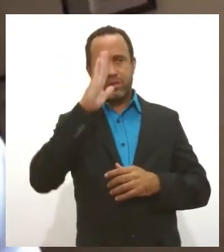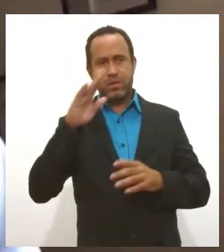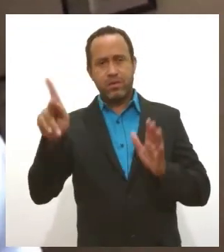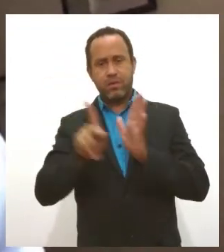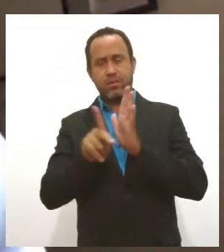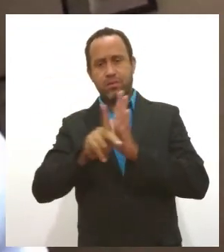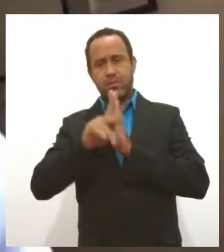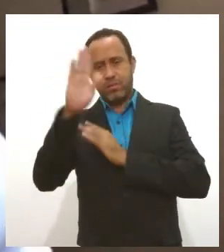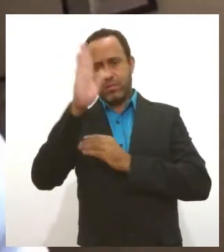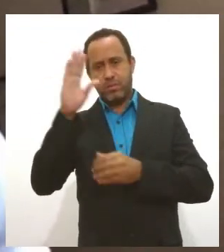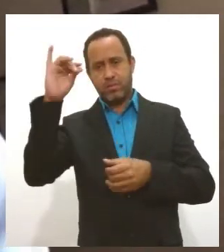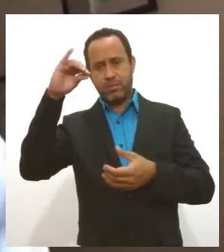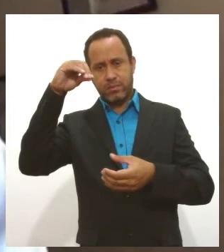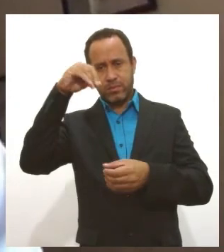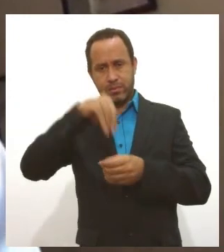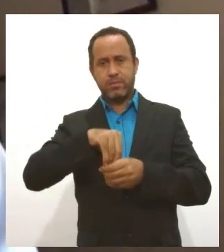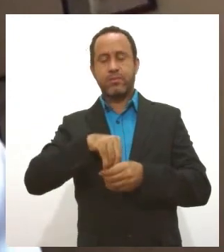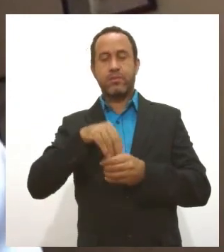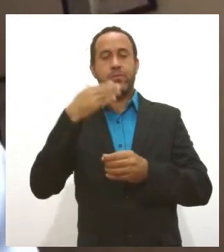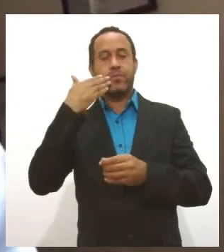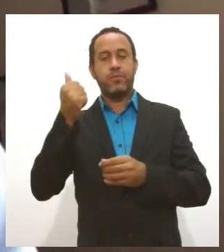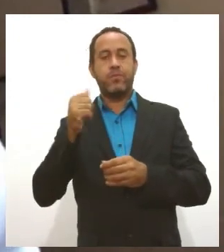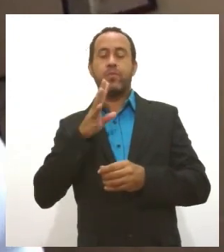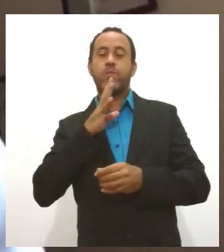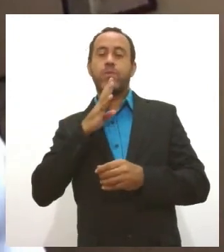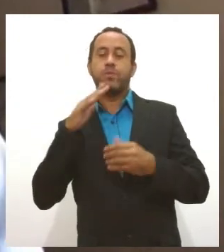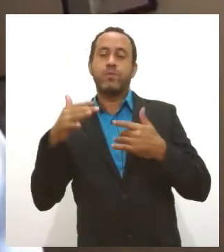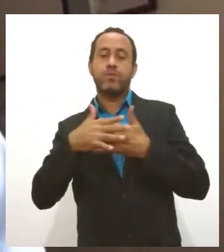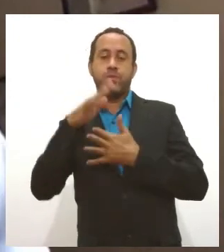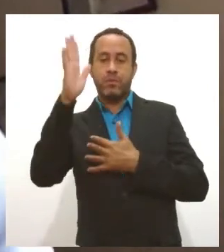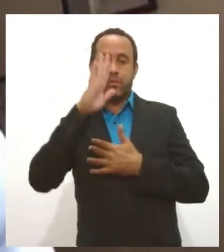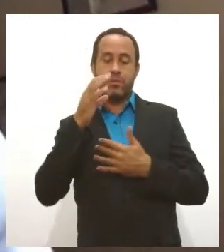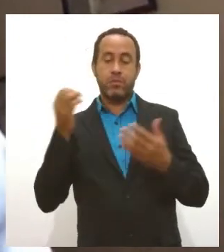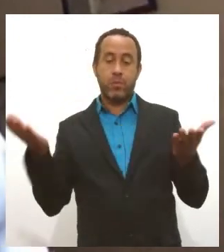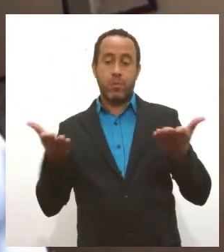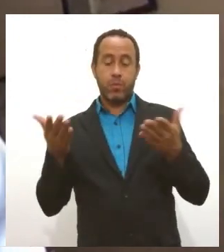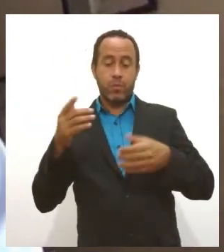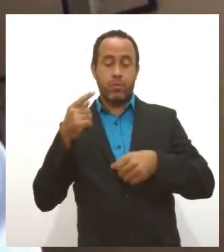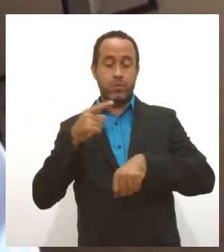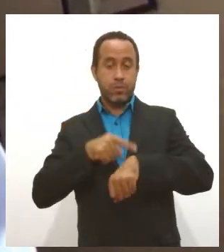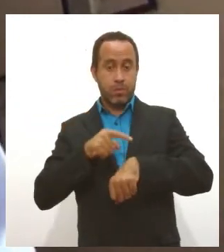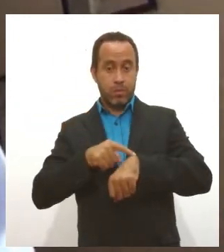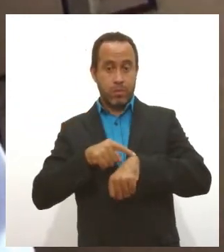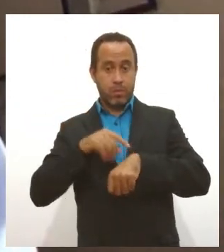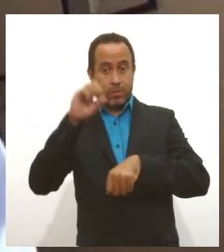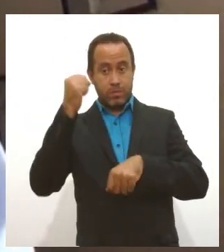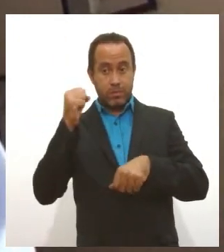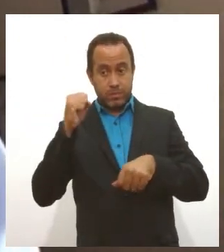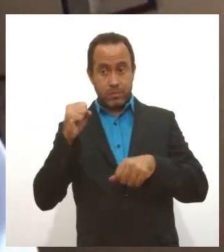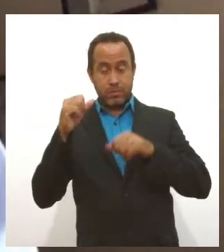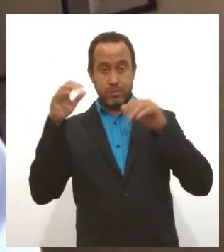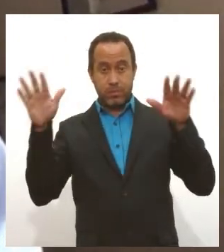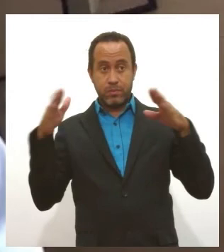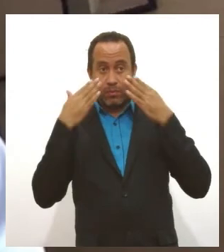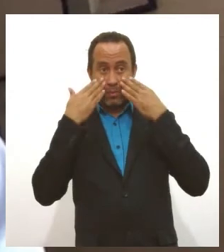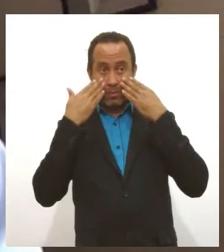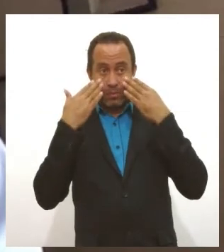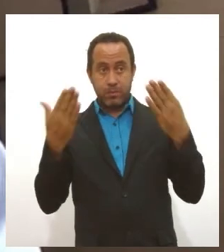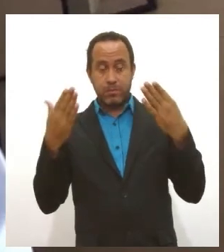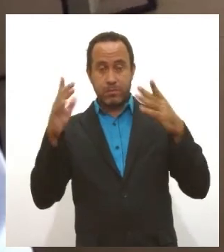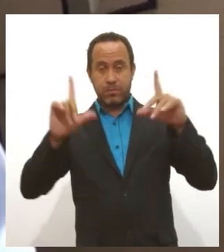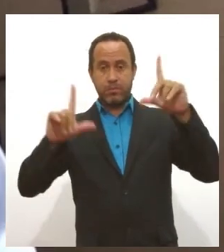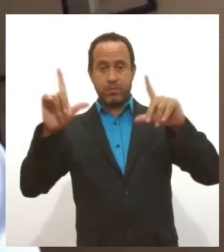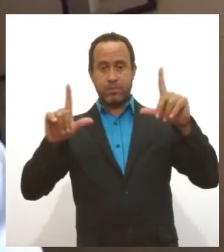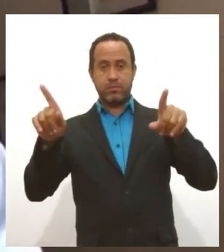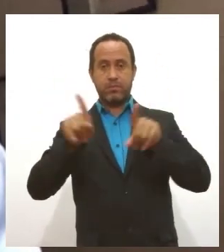mesmo. Uhum. Então, é nesse segmento que eu acho, e nessa boa hora, que Sergipe pode ocupar esse espaço na mídia nacional